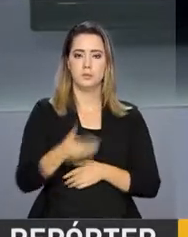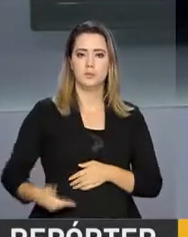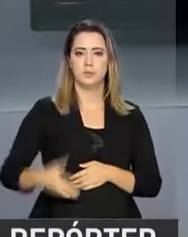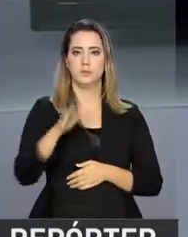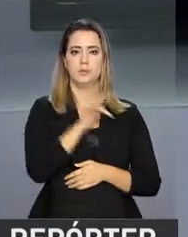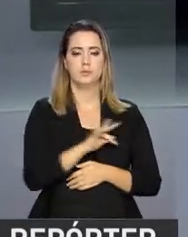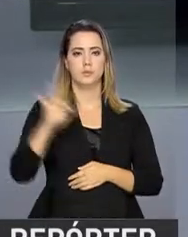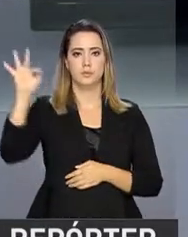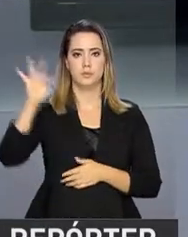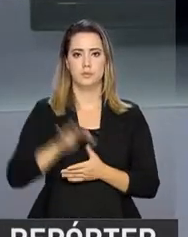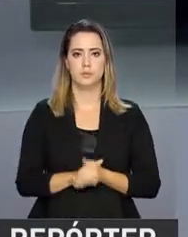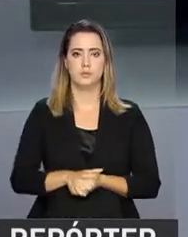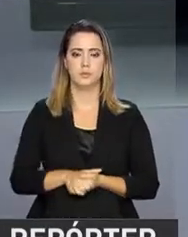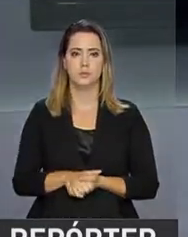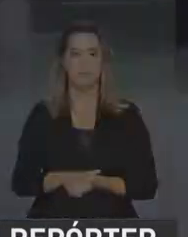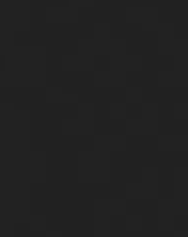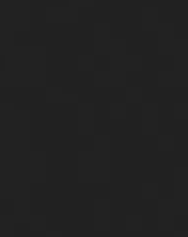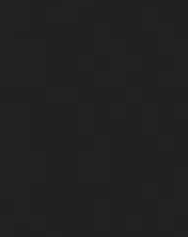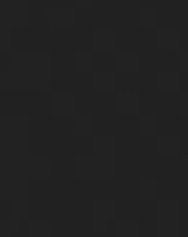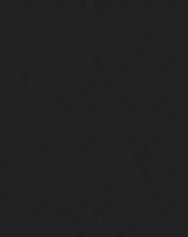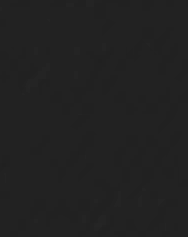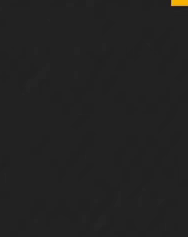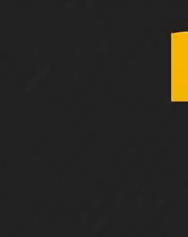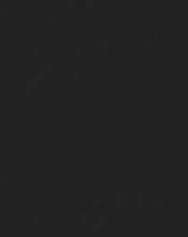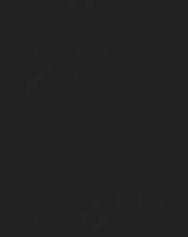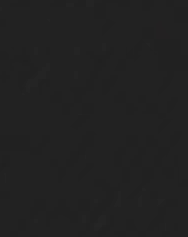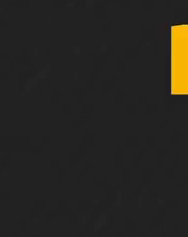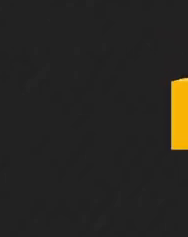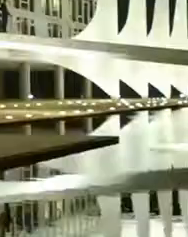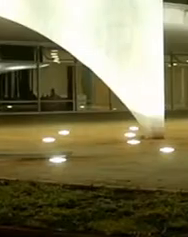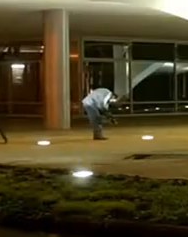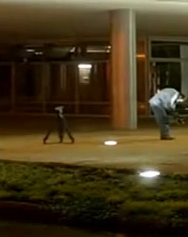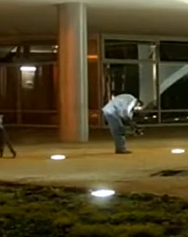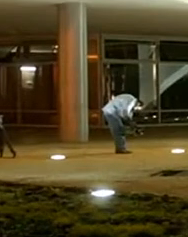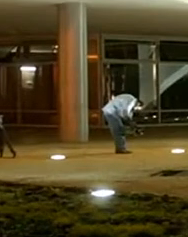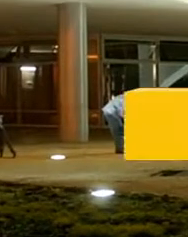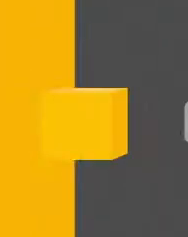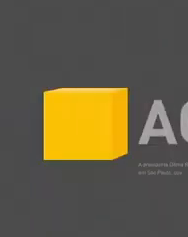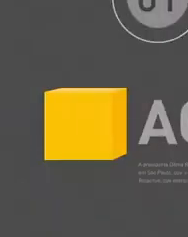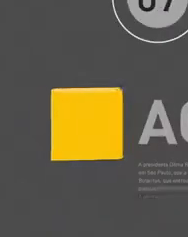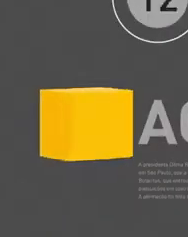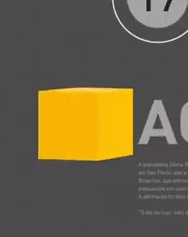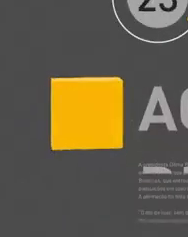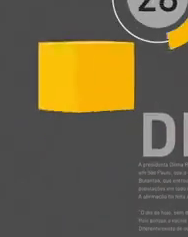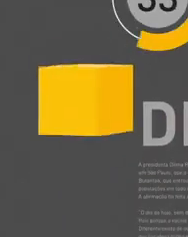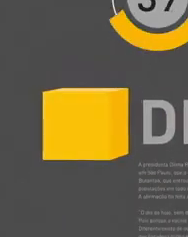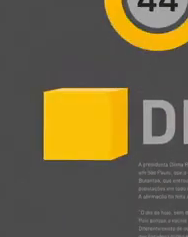NBR, a TV do Governo Federal.